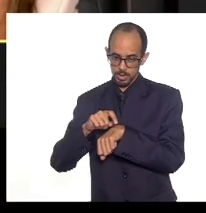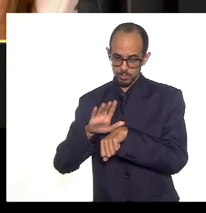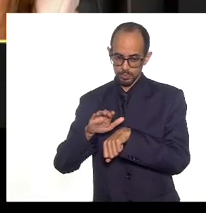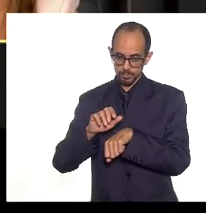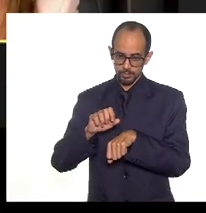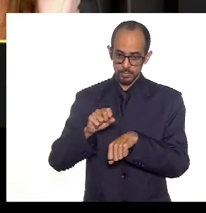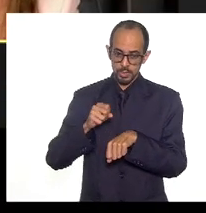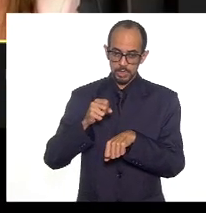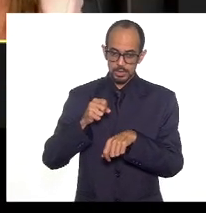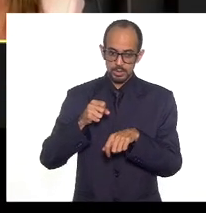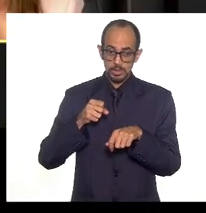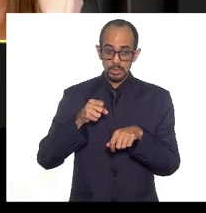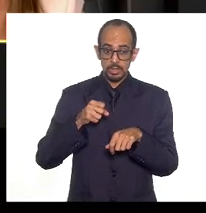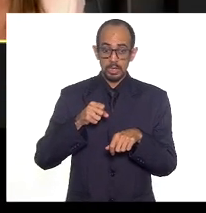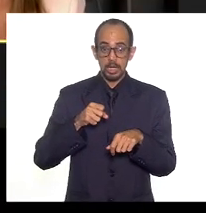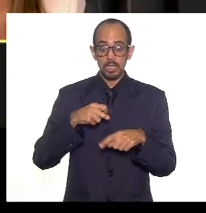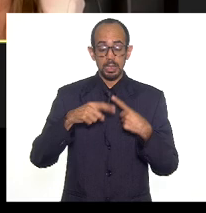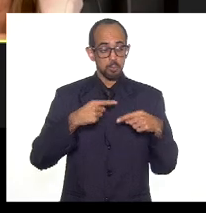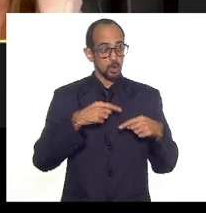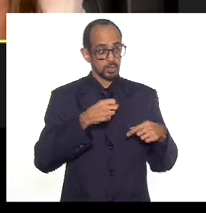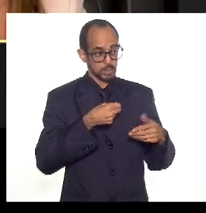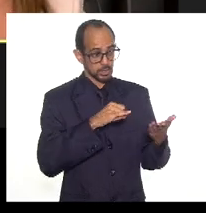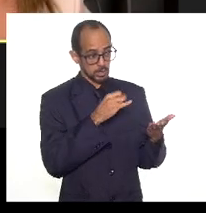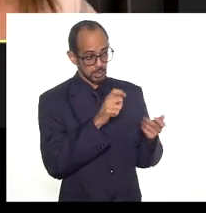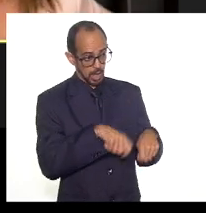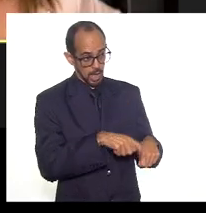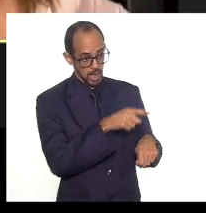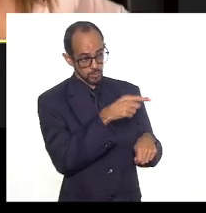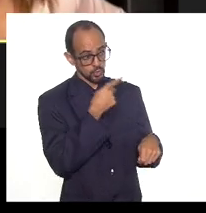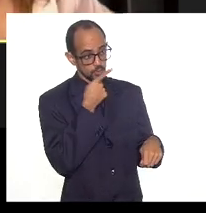pouquinho do Repetro e como é que ele tem essa